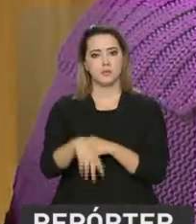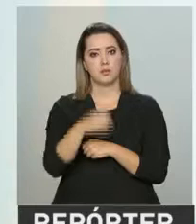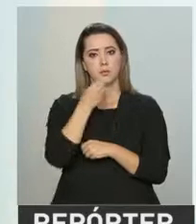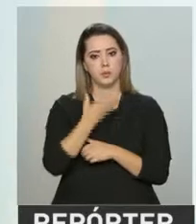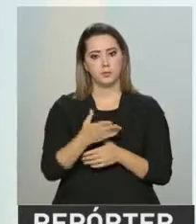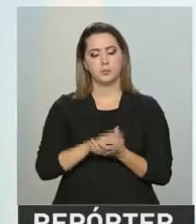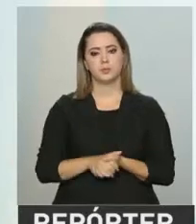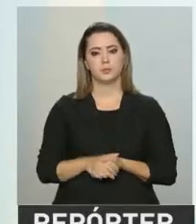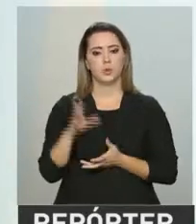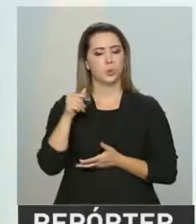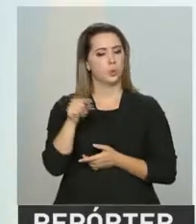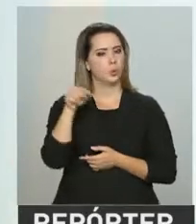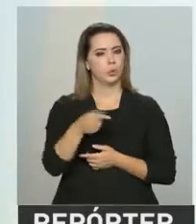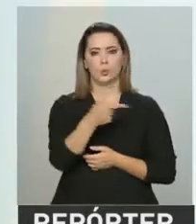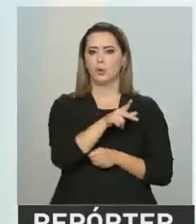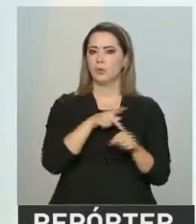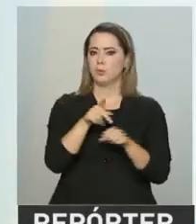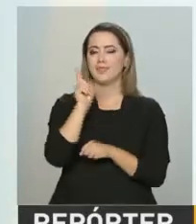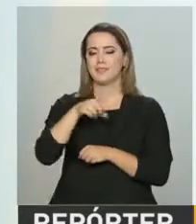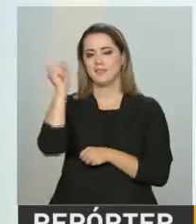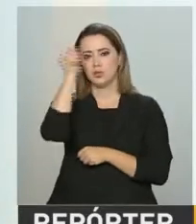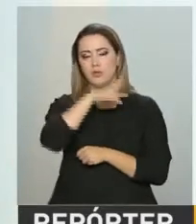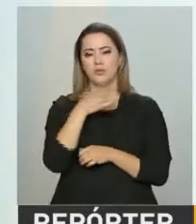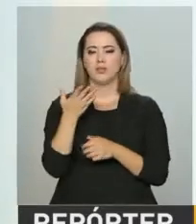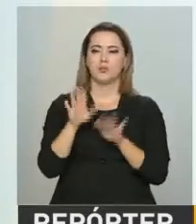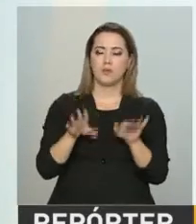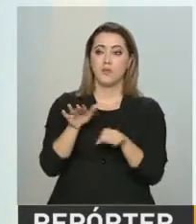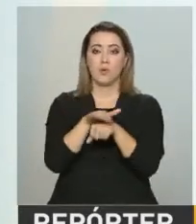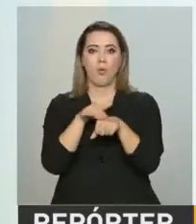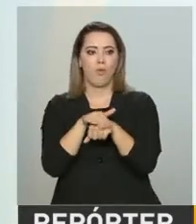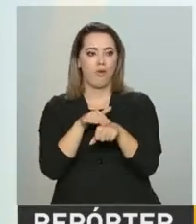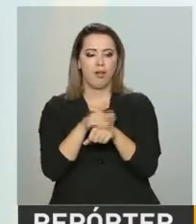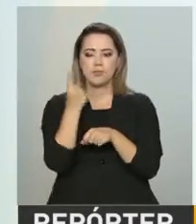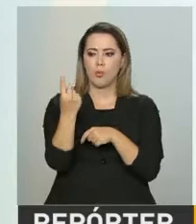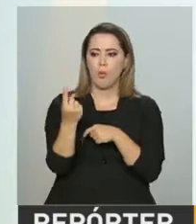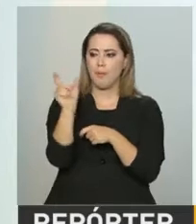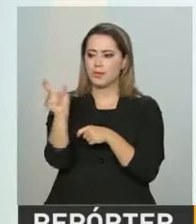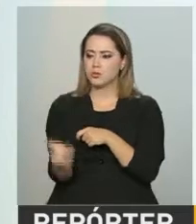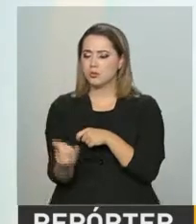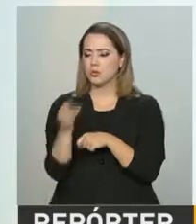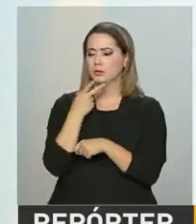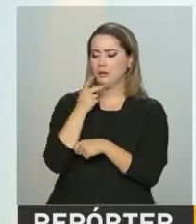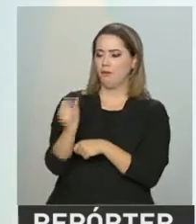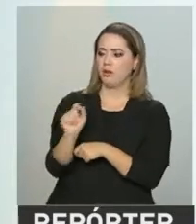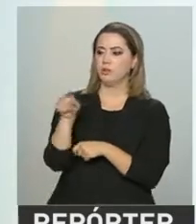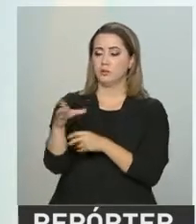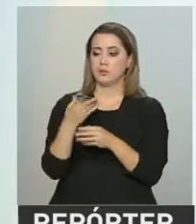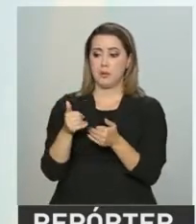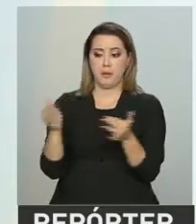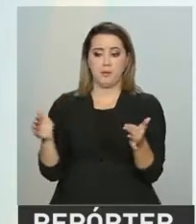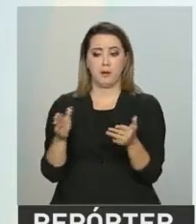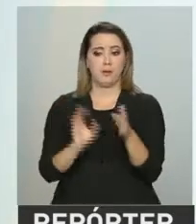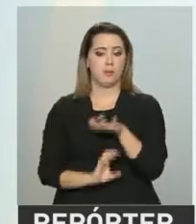bem-vindos. Tudo no exterior é mais difícil. Desde uma conversa onde você tem uma pessoa que está te atendendo para abrir uma